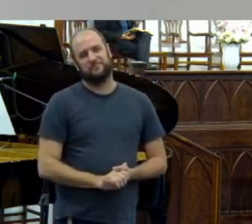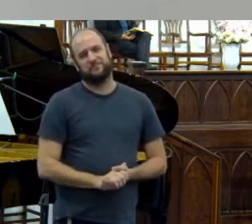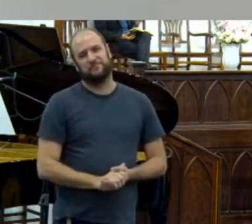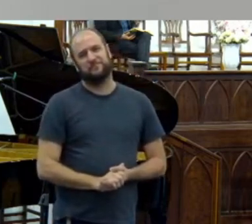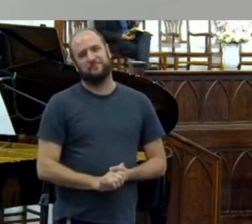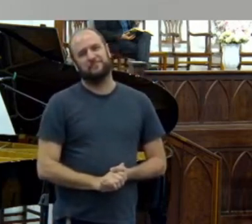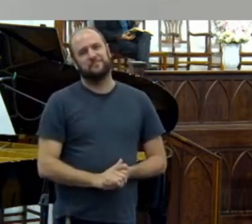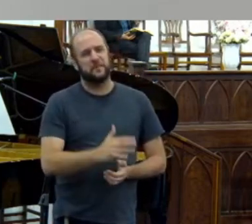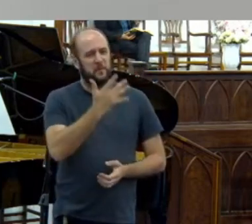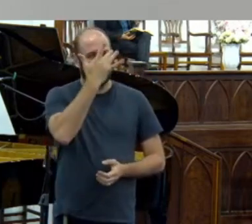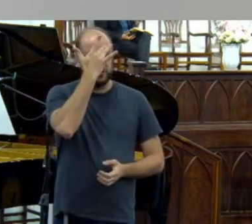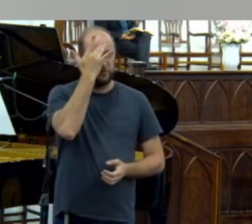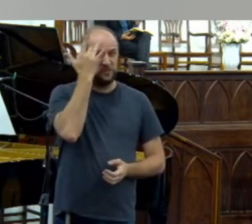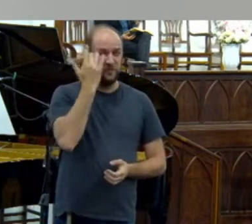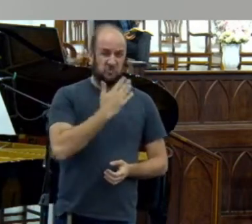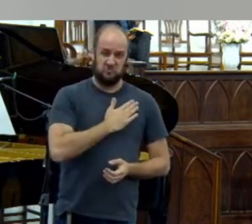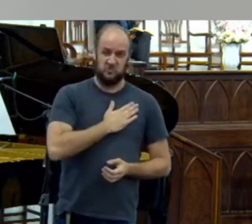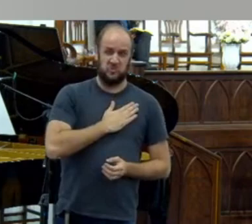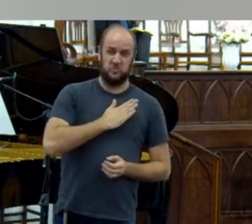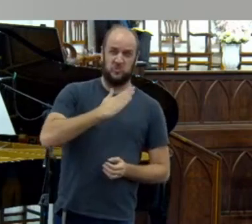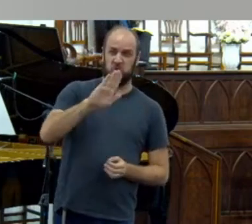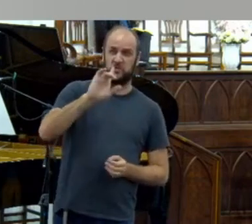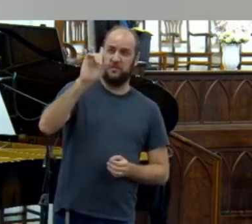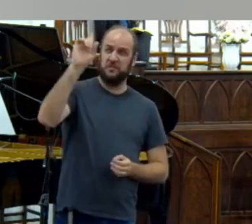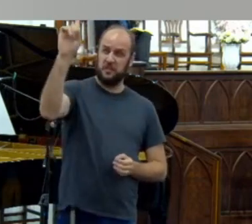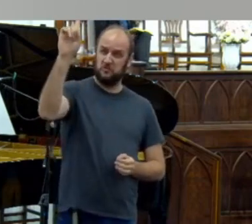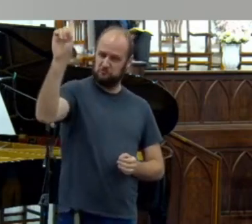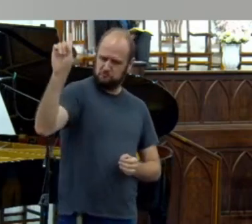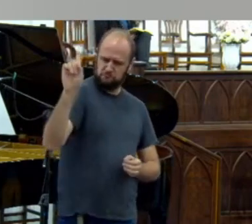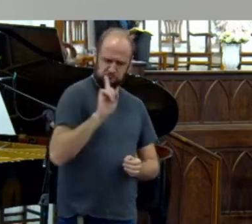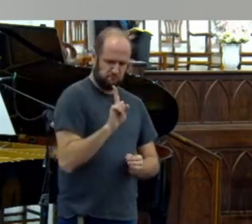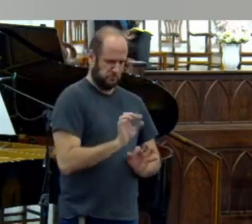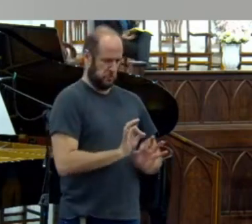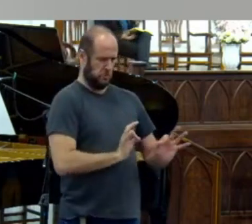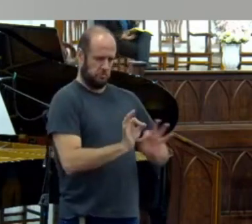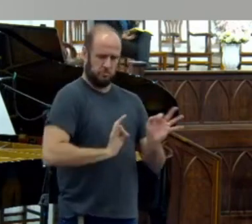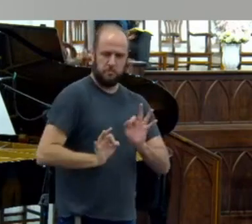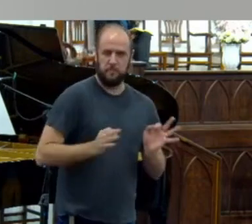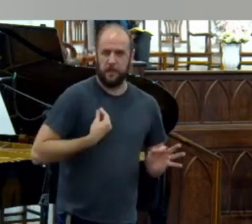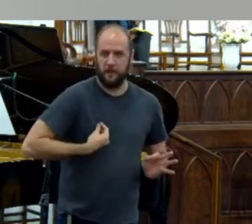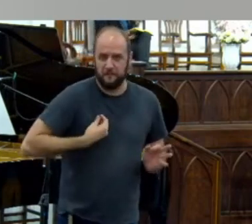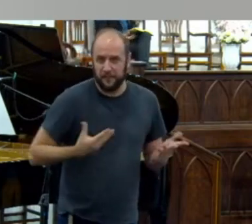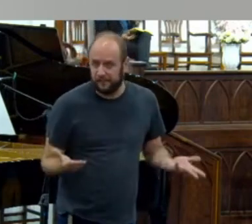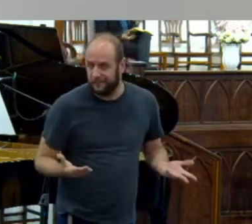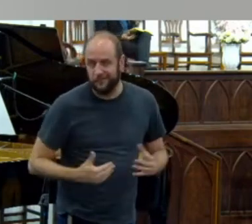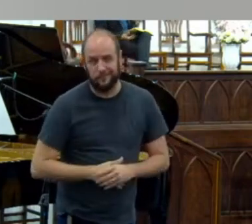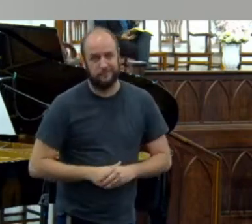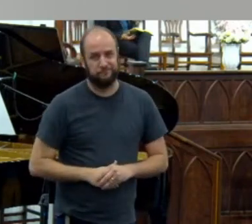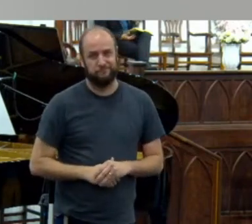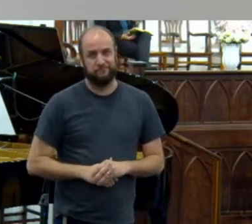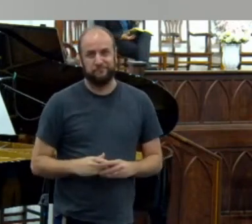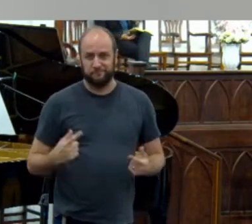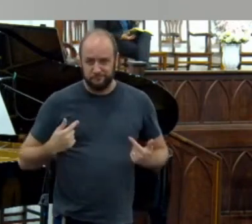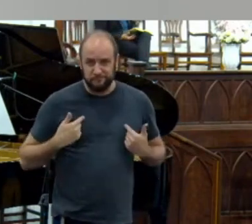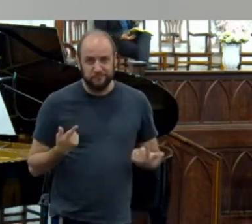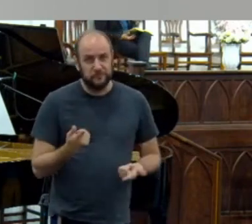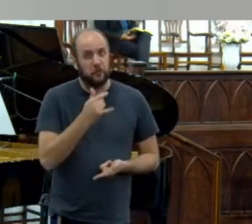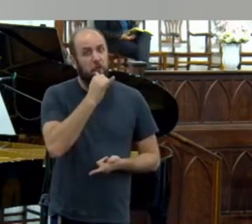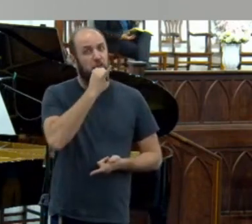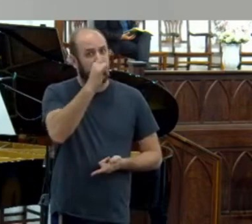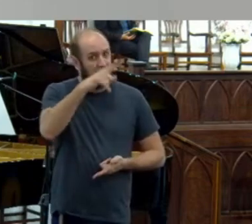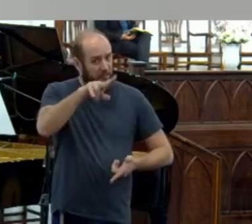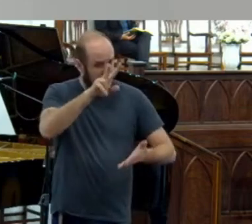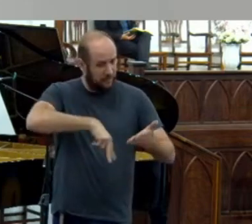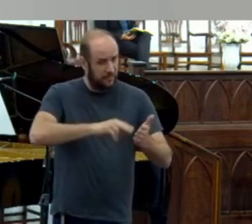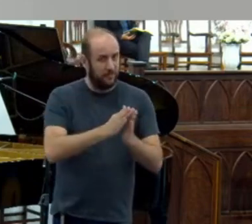As pessoas não gostam da intromissão divina na vida deles. E eu peço que vocês abram a